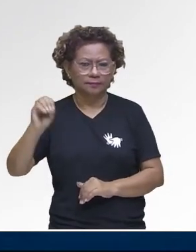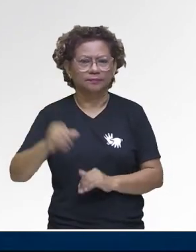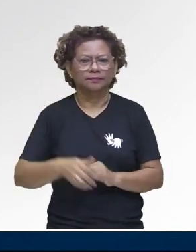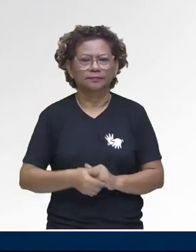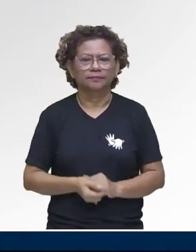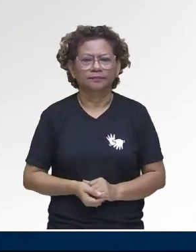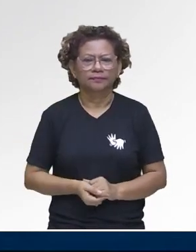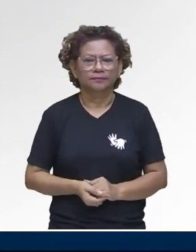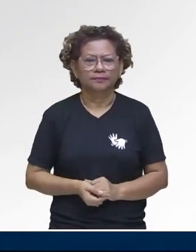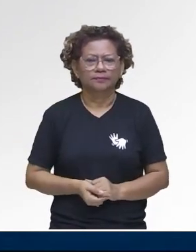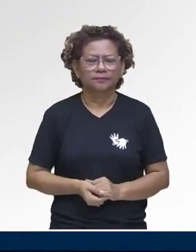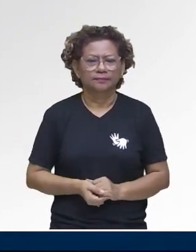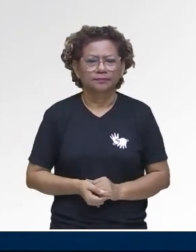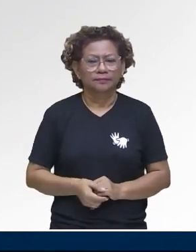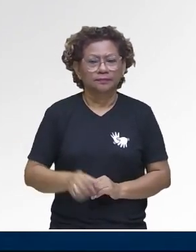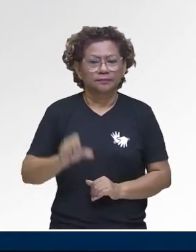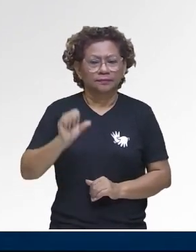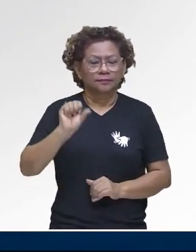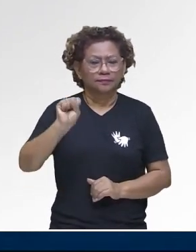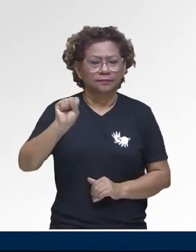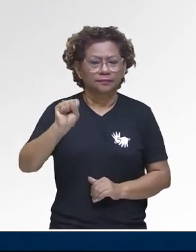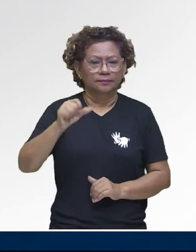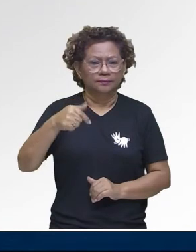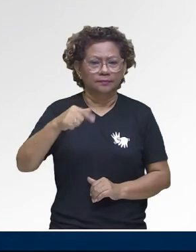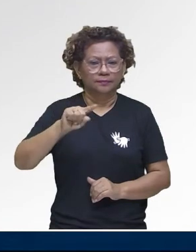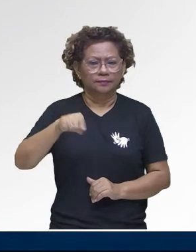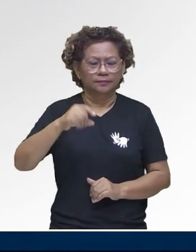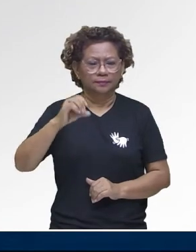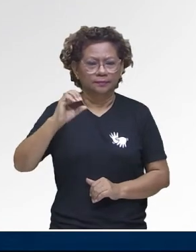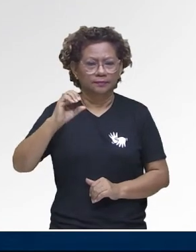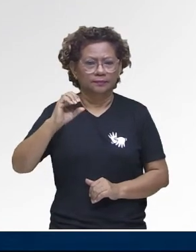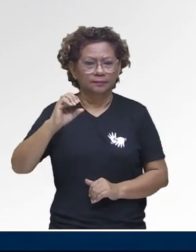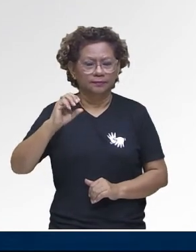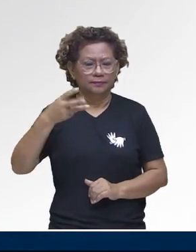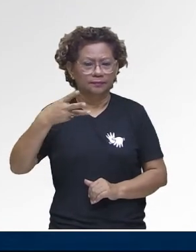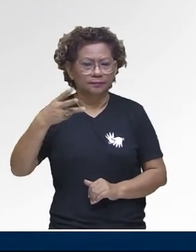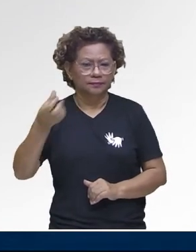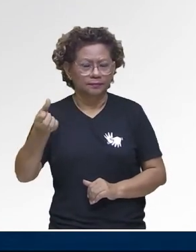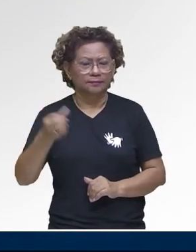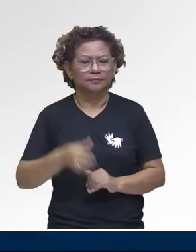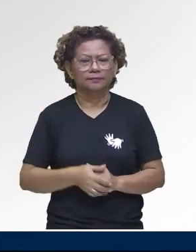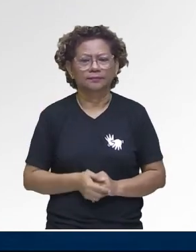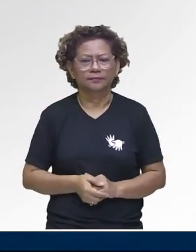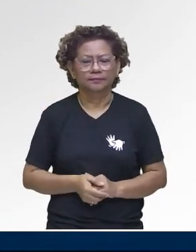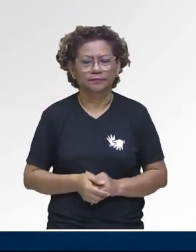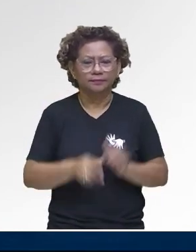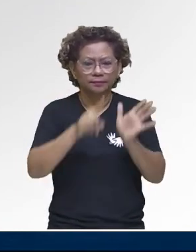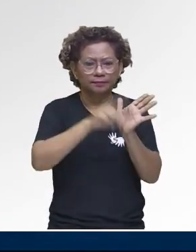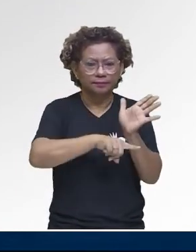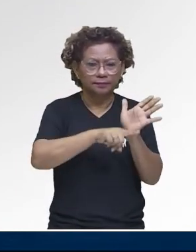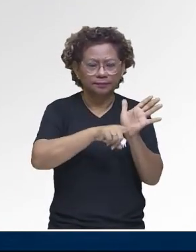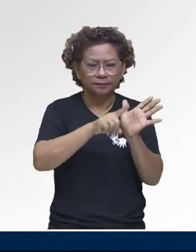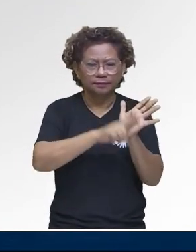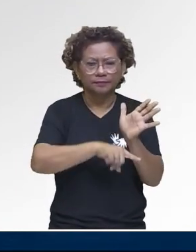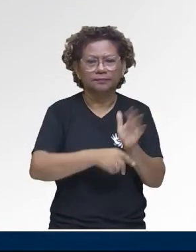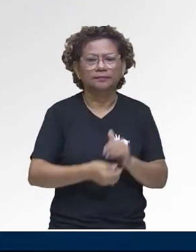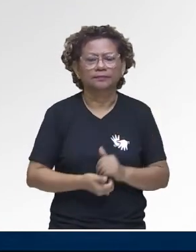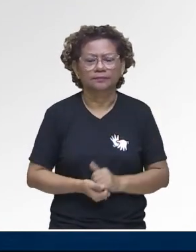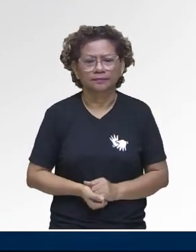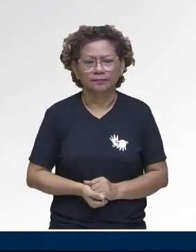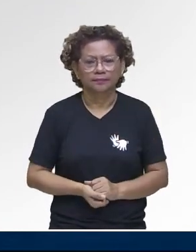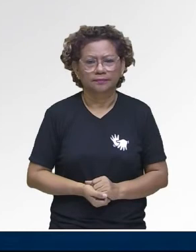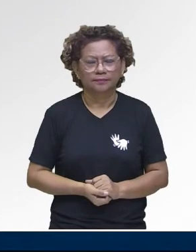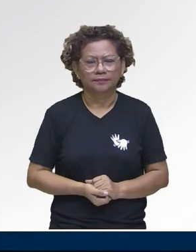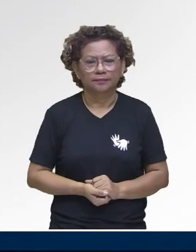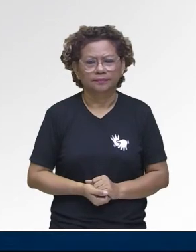decimais. E o 87, a vírgula e duas casas decimais. Vamos fazer a subtração. Posso completar